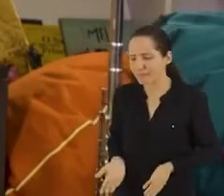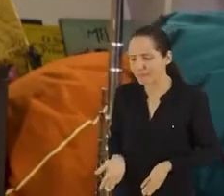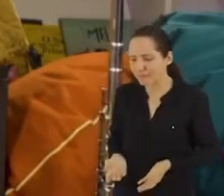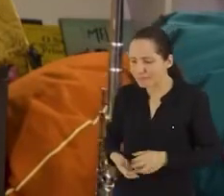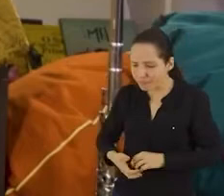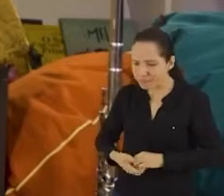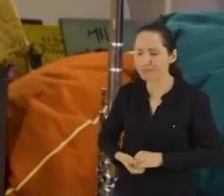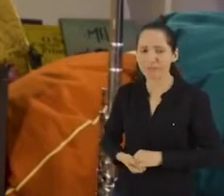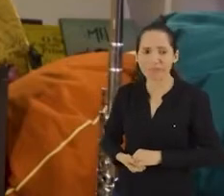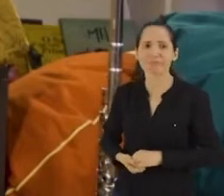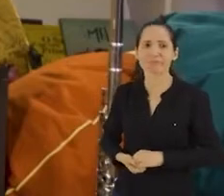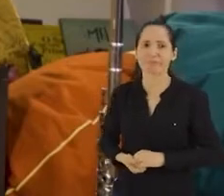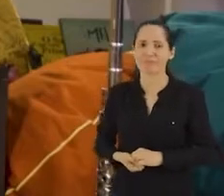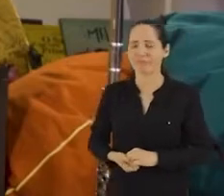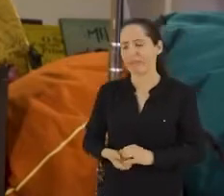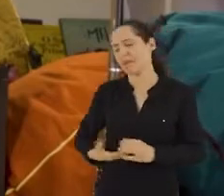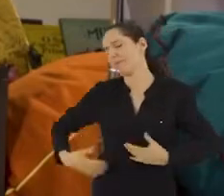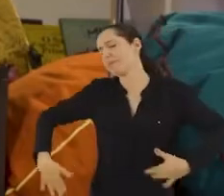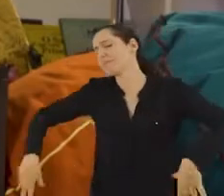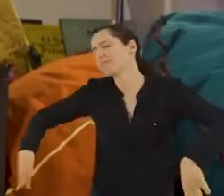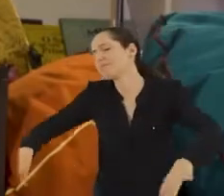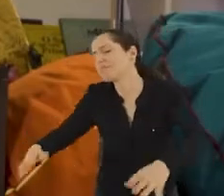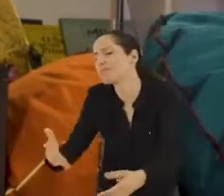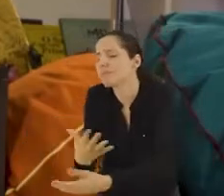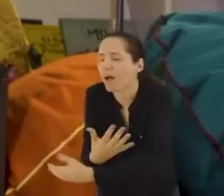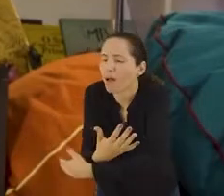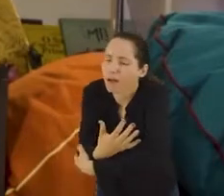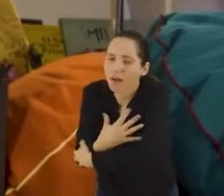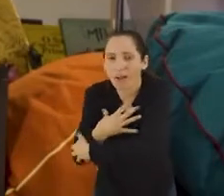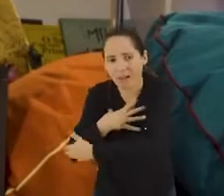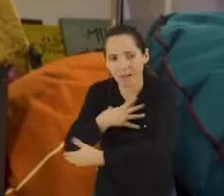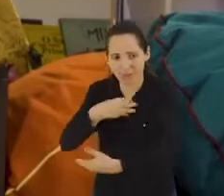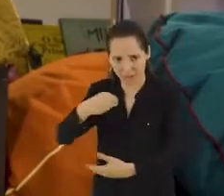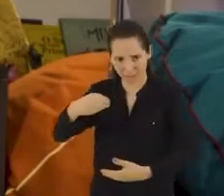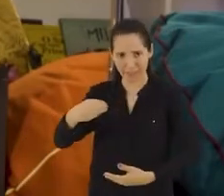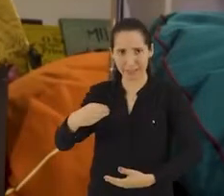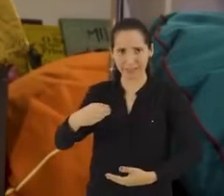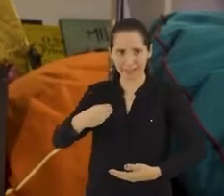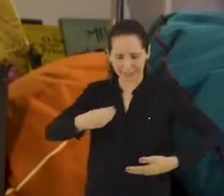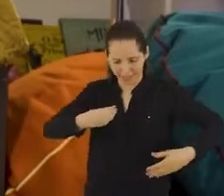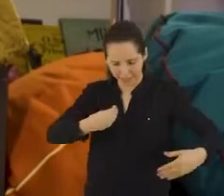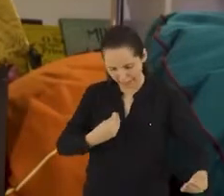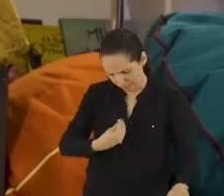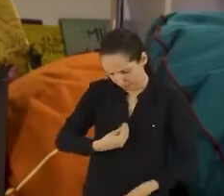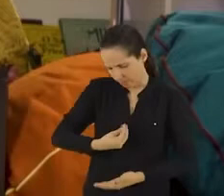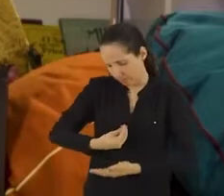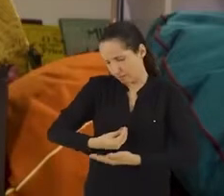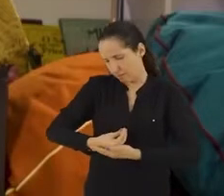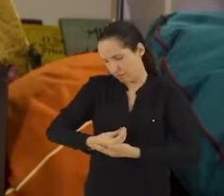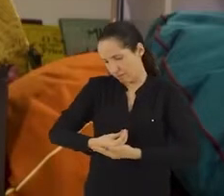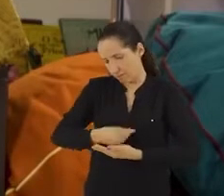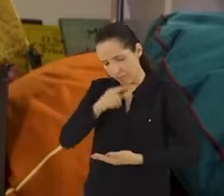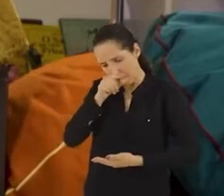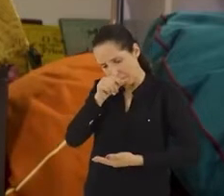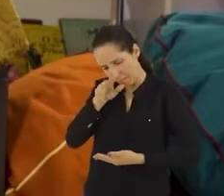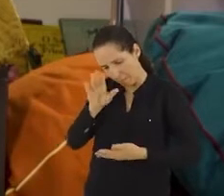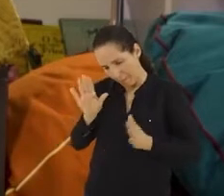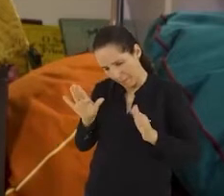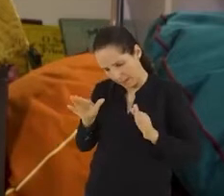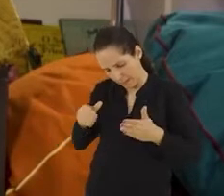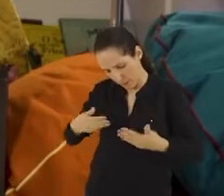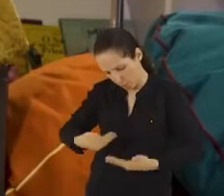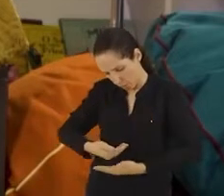Então, abraçou a filha. Colocou as mãos sob as mãos que seguravam o